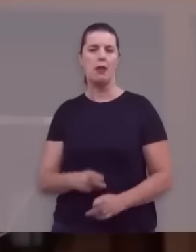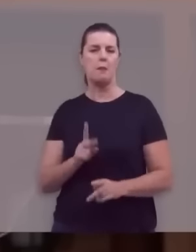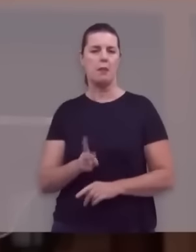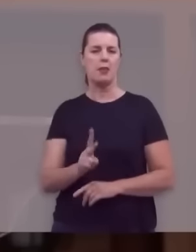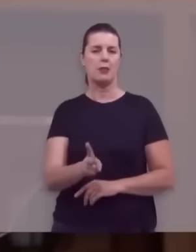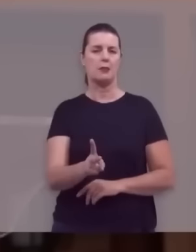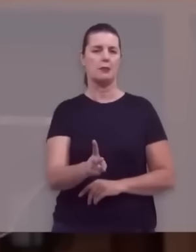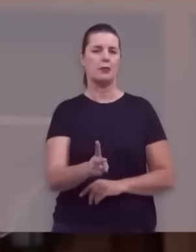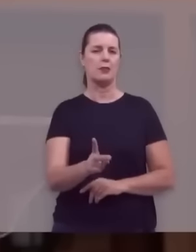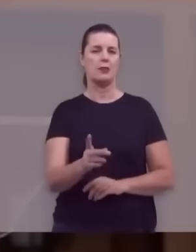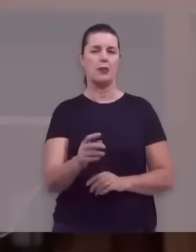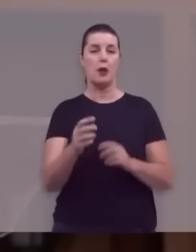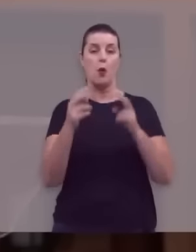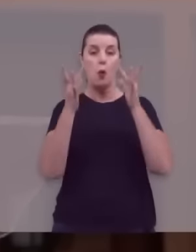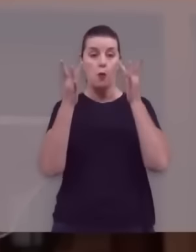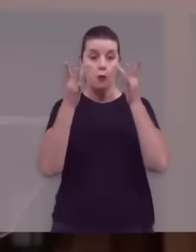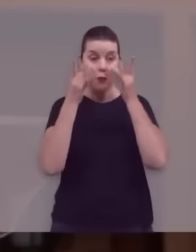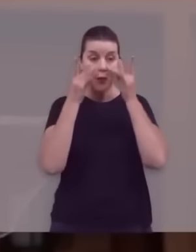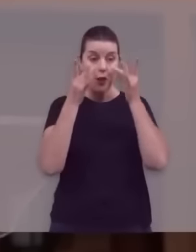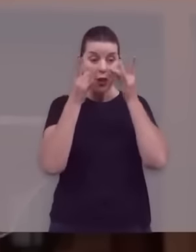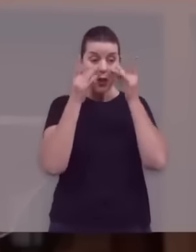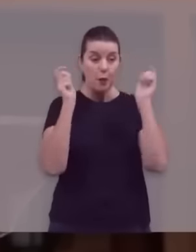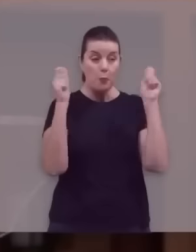pessoalmente visivelmente